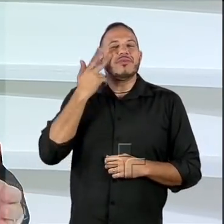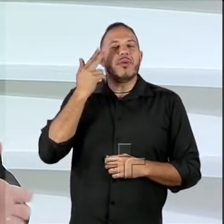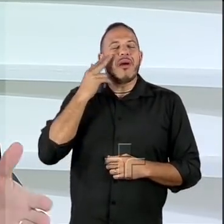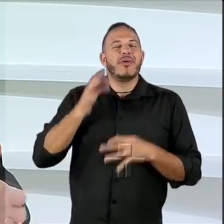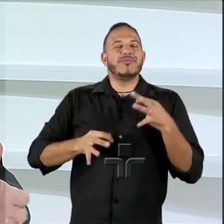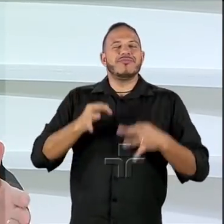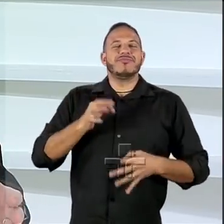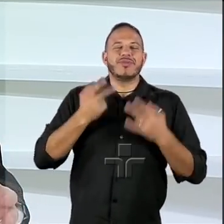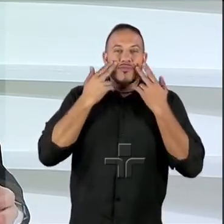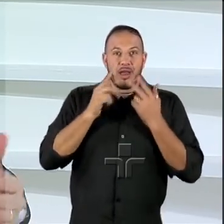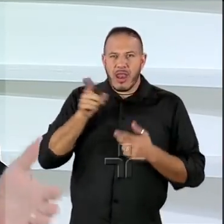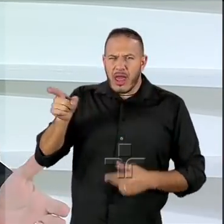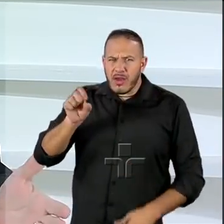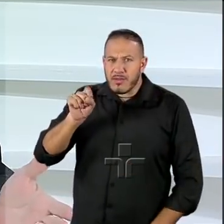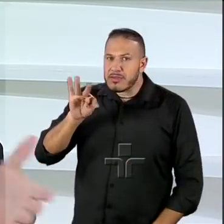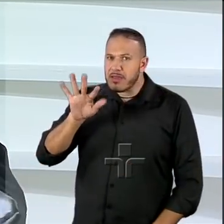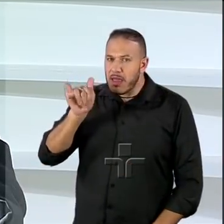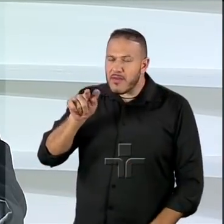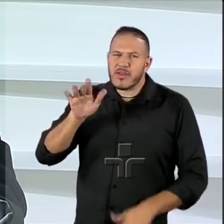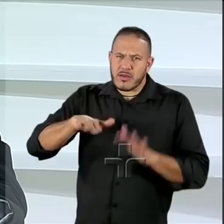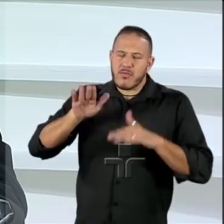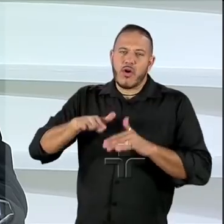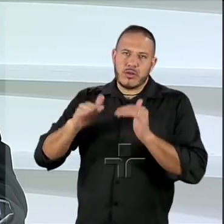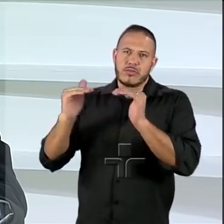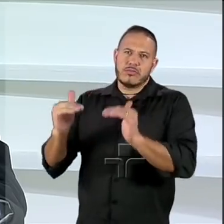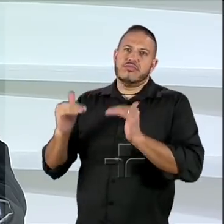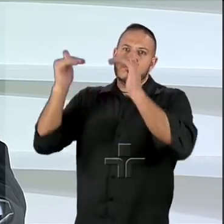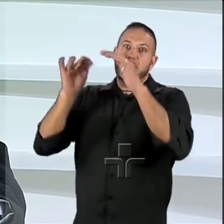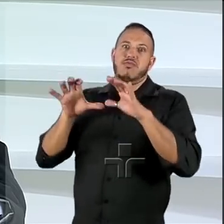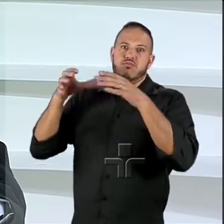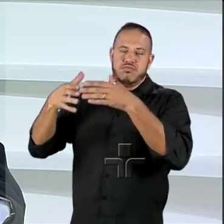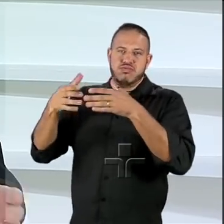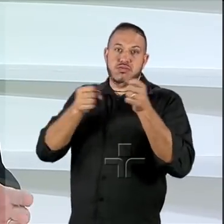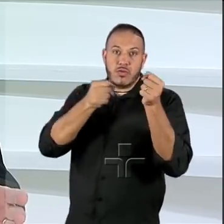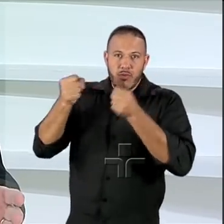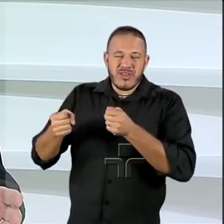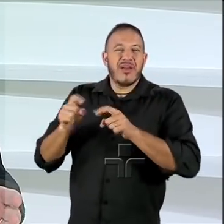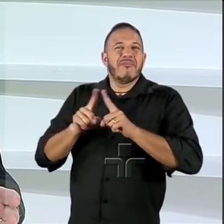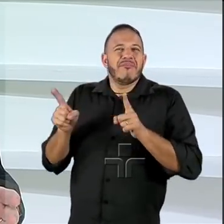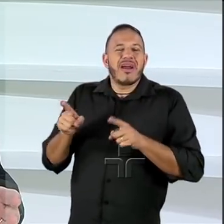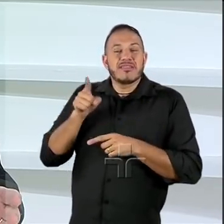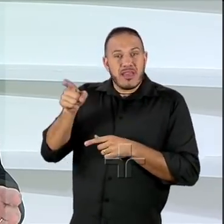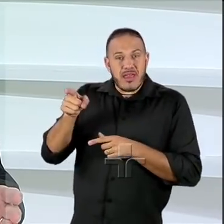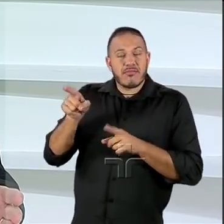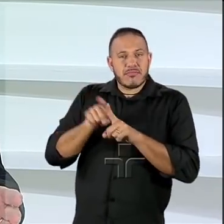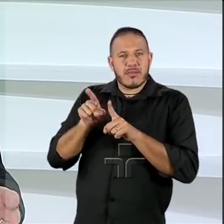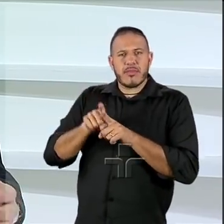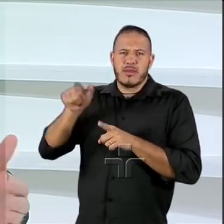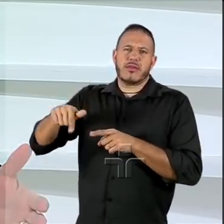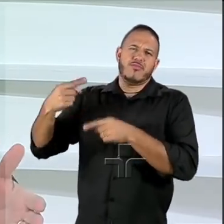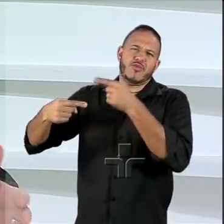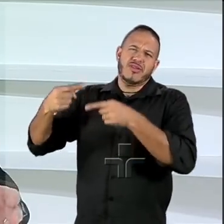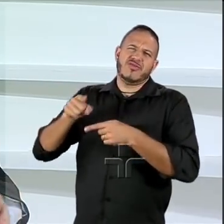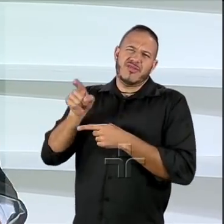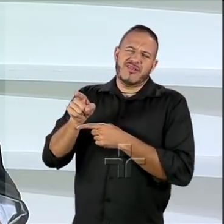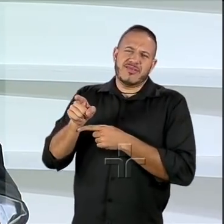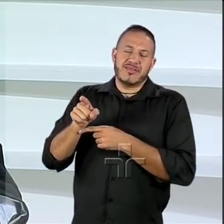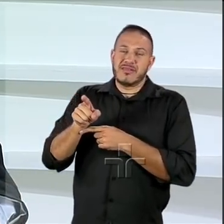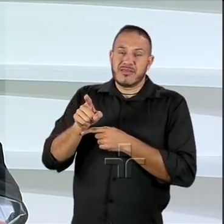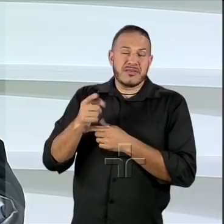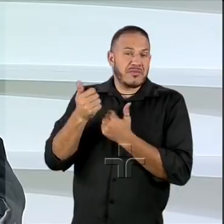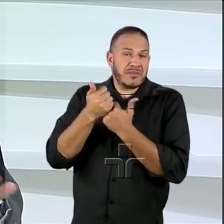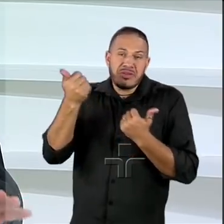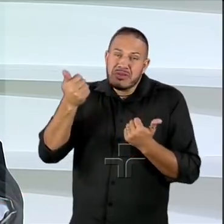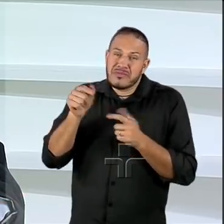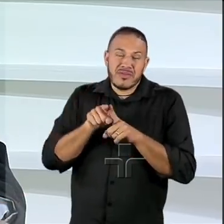O Supremo Tribunal Federal, embora seja um órgão de cúpula do Poder Judiciário, ele também é uma instituição política. E os ministros são